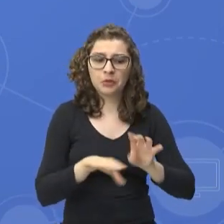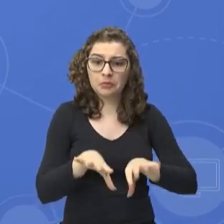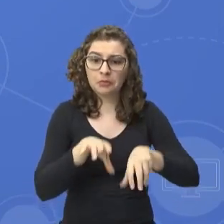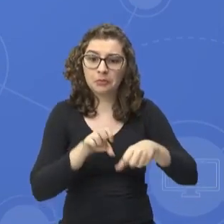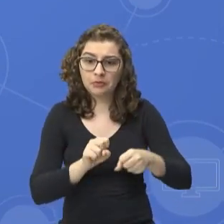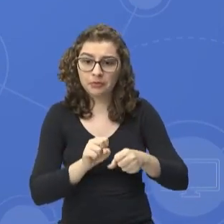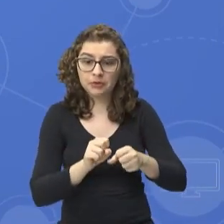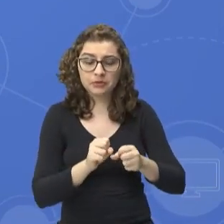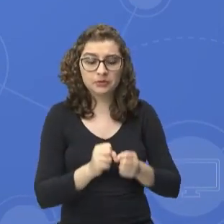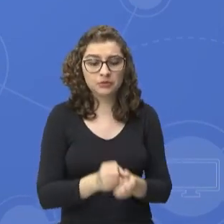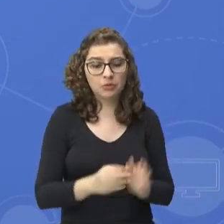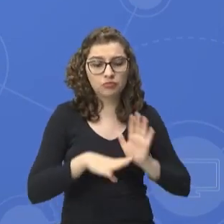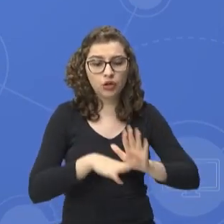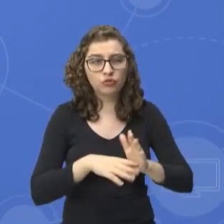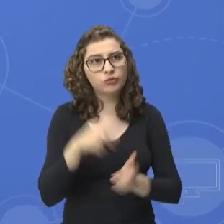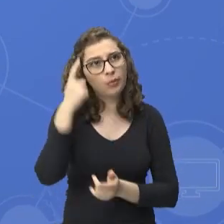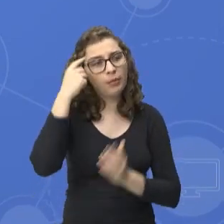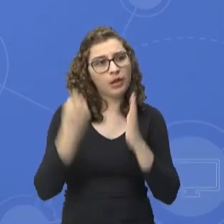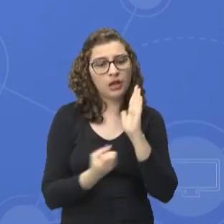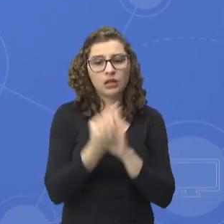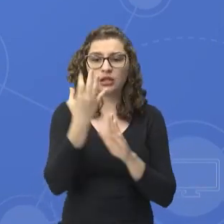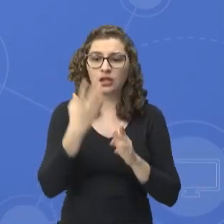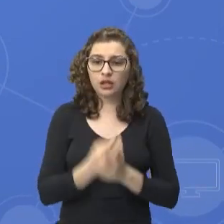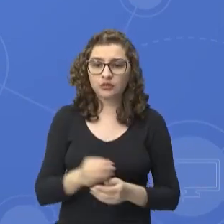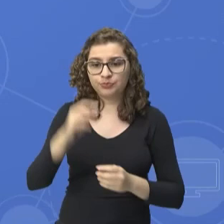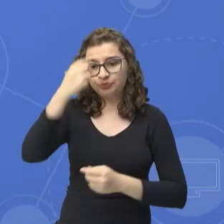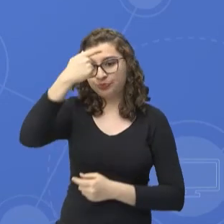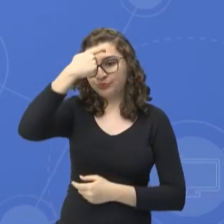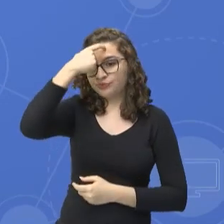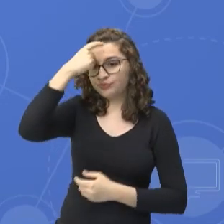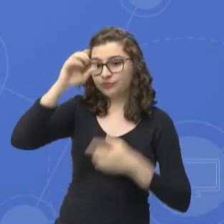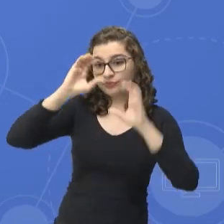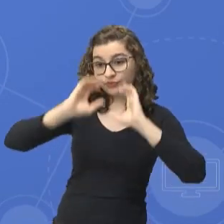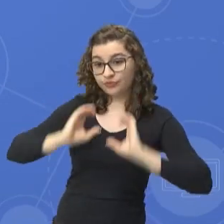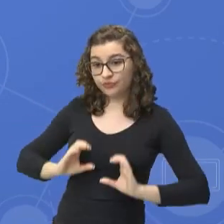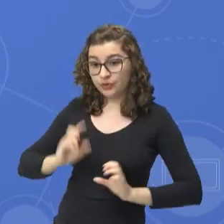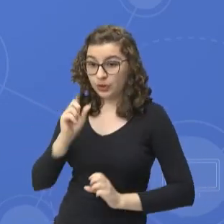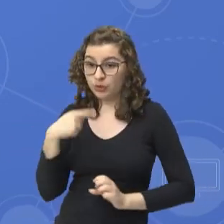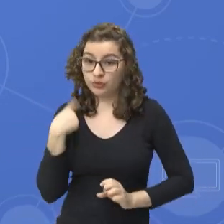da cidadania. Nós, enquanto cidadãos, também podemos